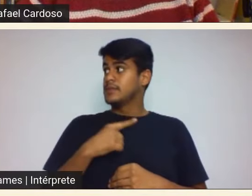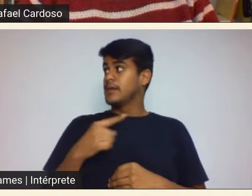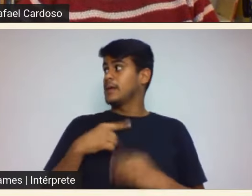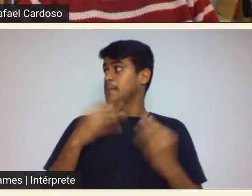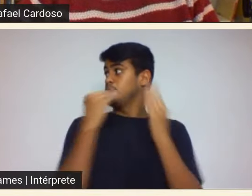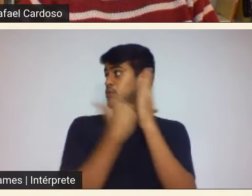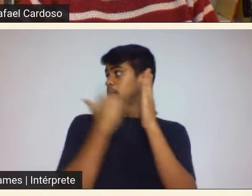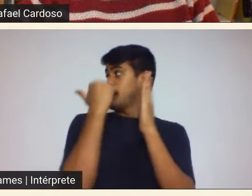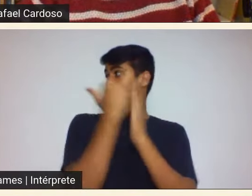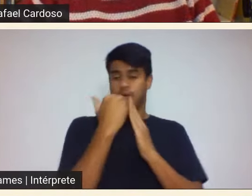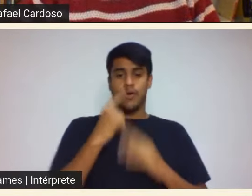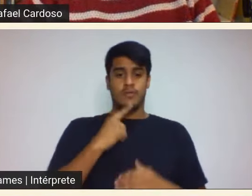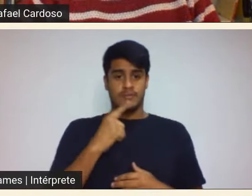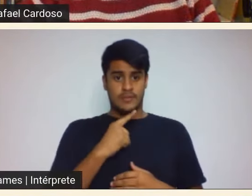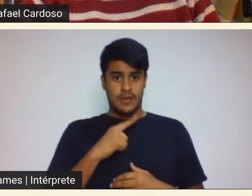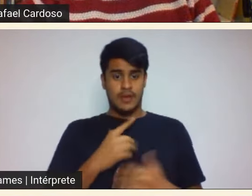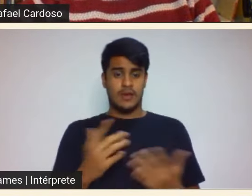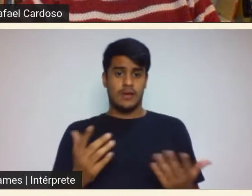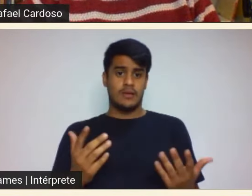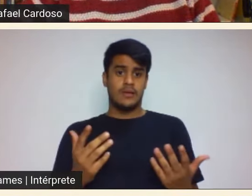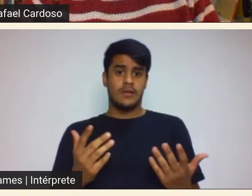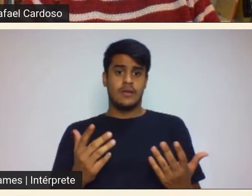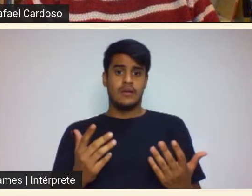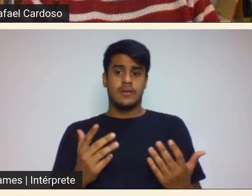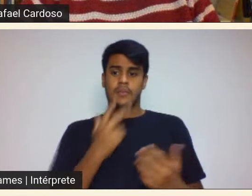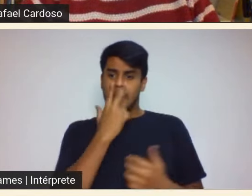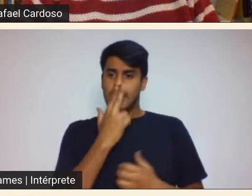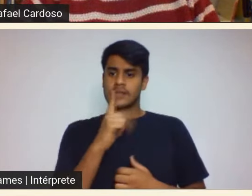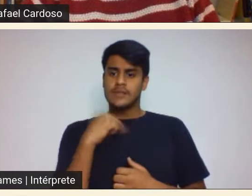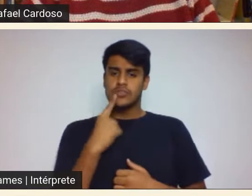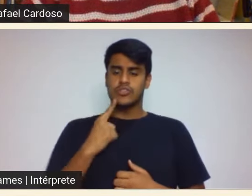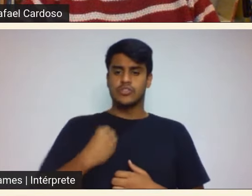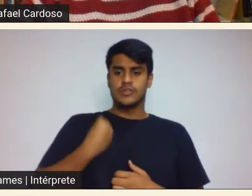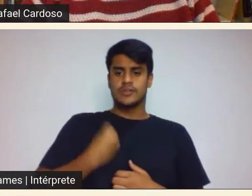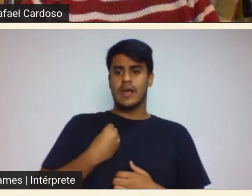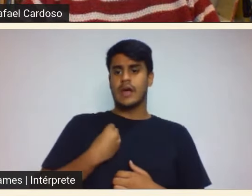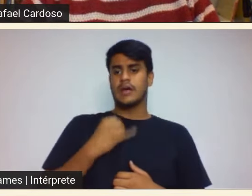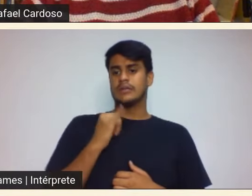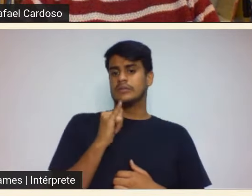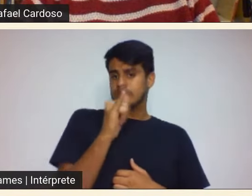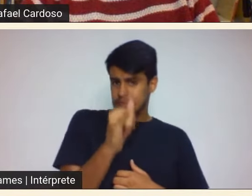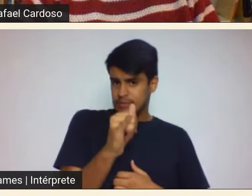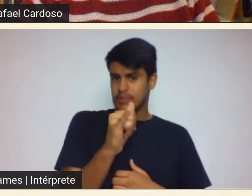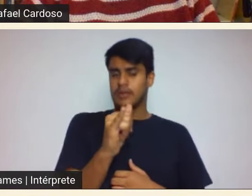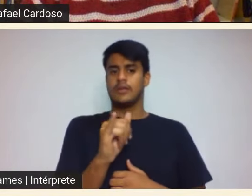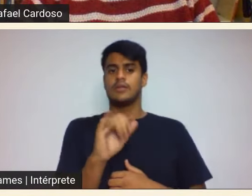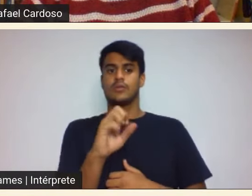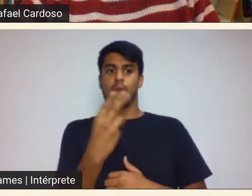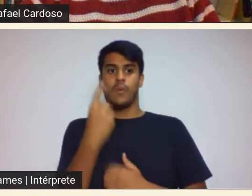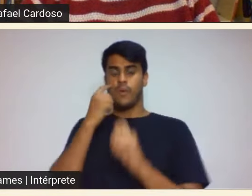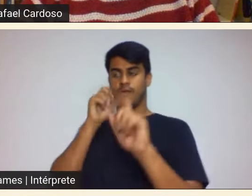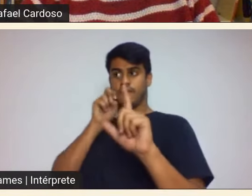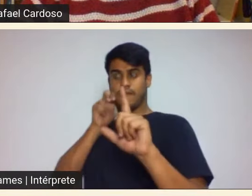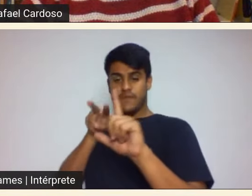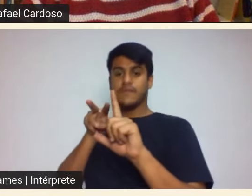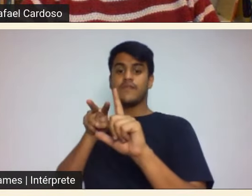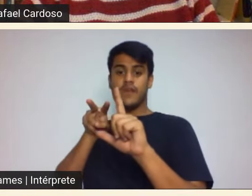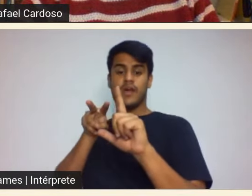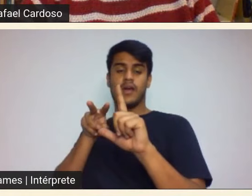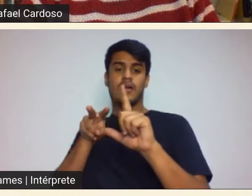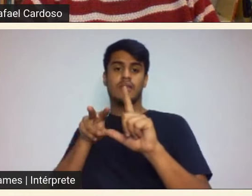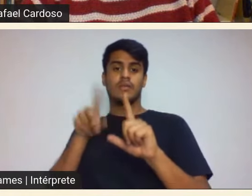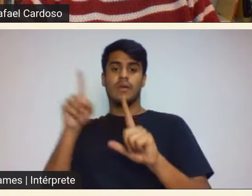duas imagens, a gente está dizendo, ou e a gente está vendo ali em cor